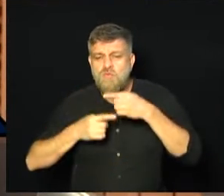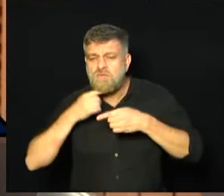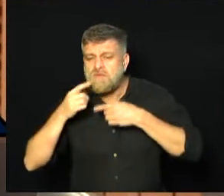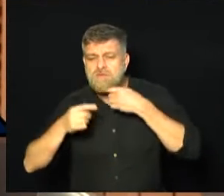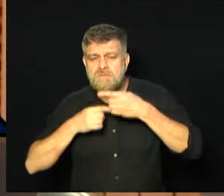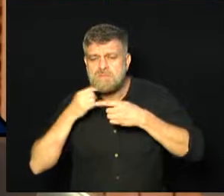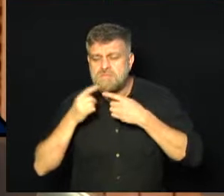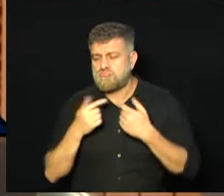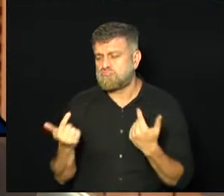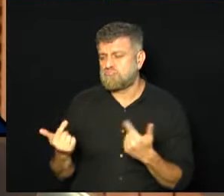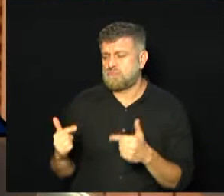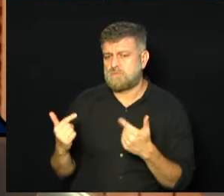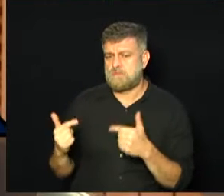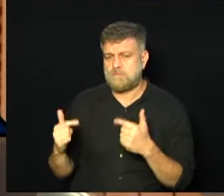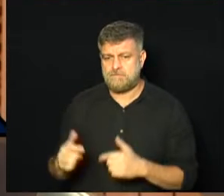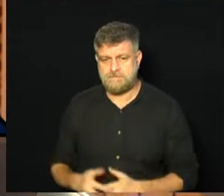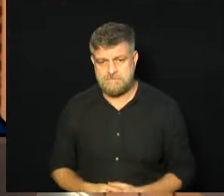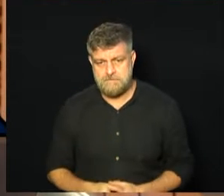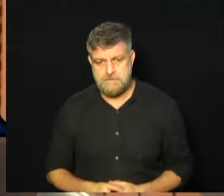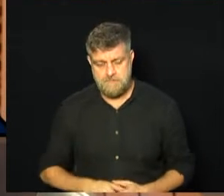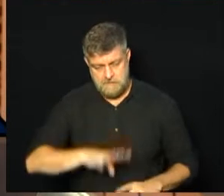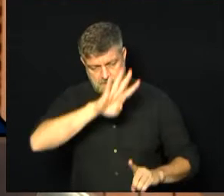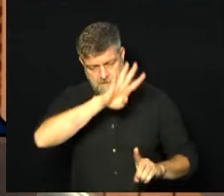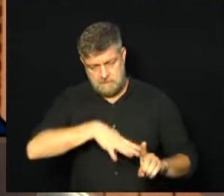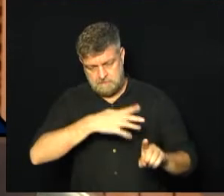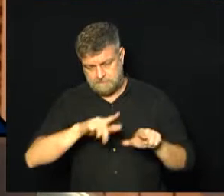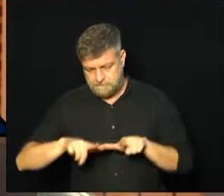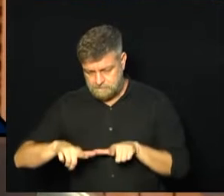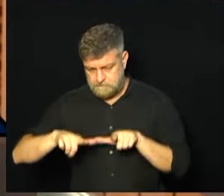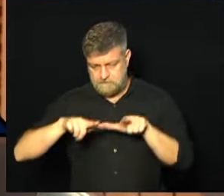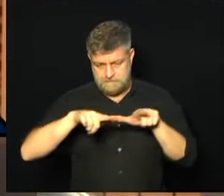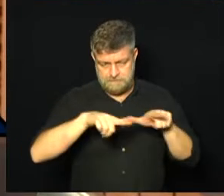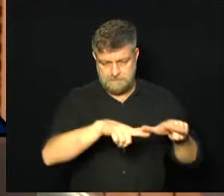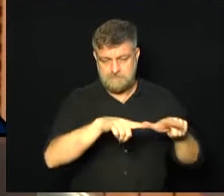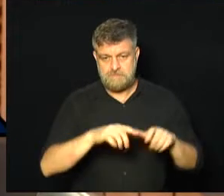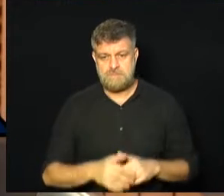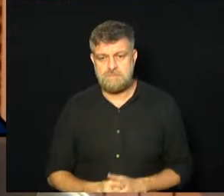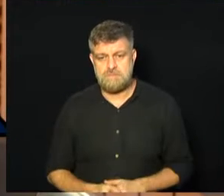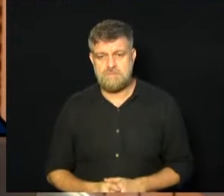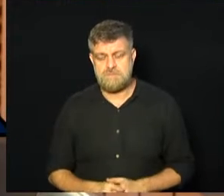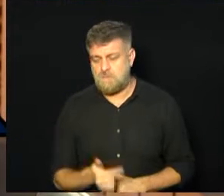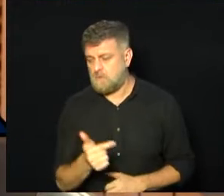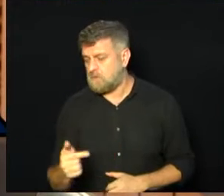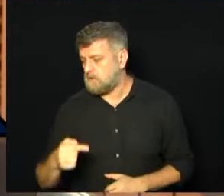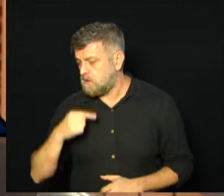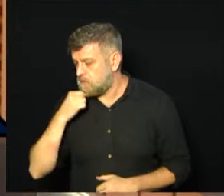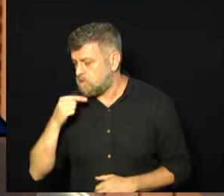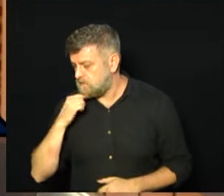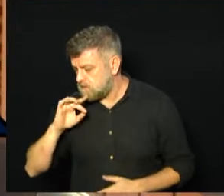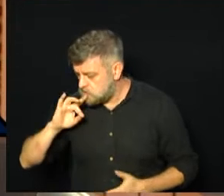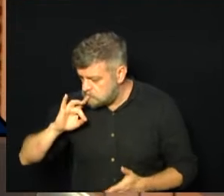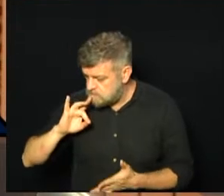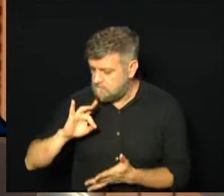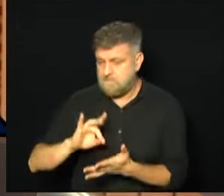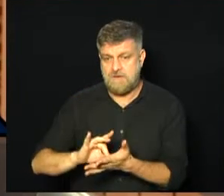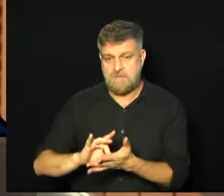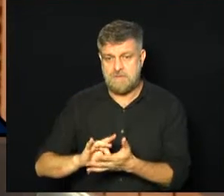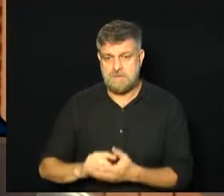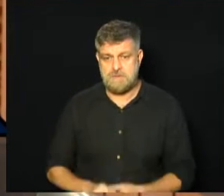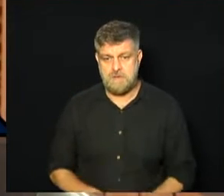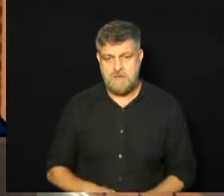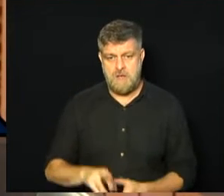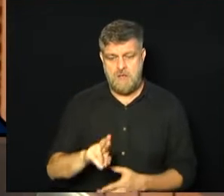né, dessa honraria, colocar dúvida de que, de fato, o Dr.